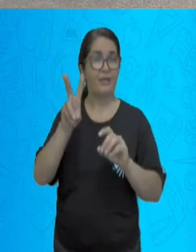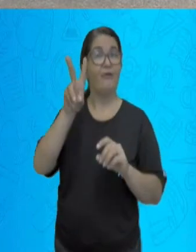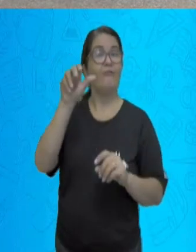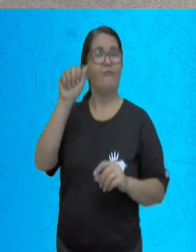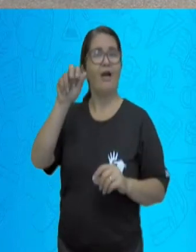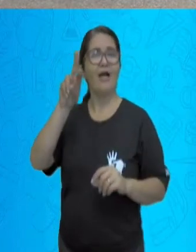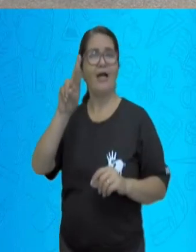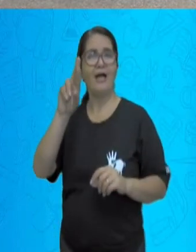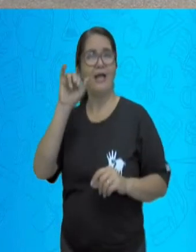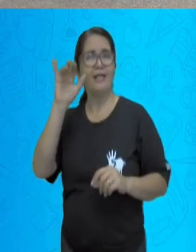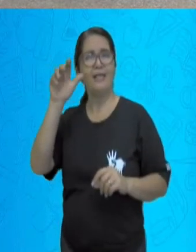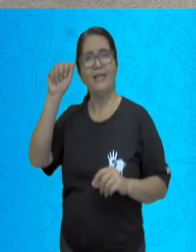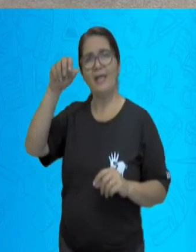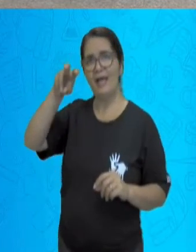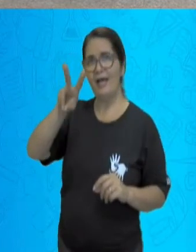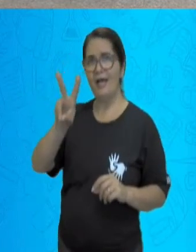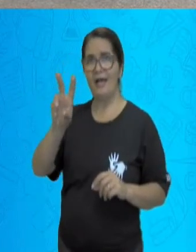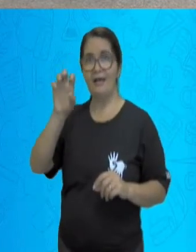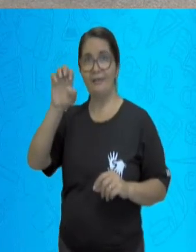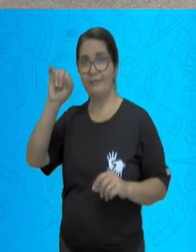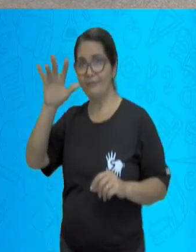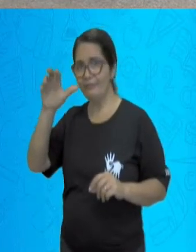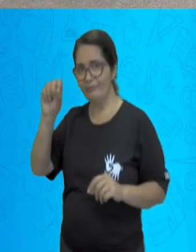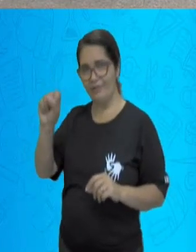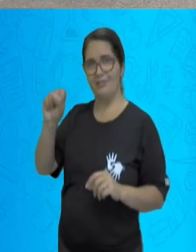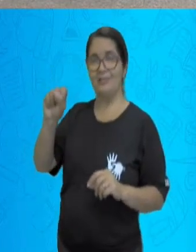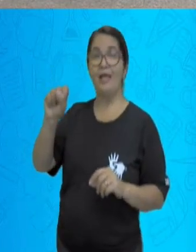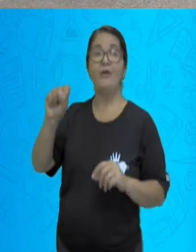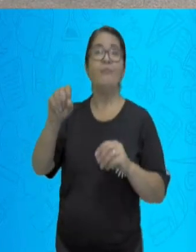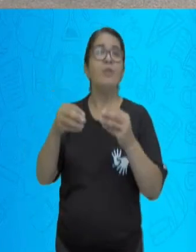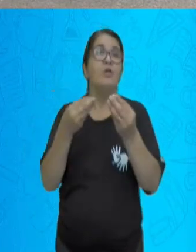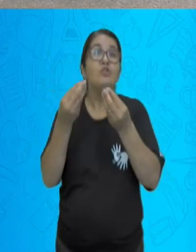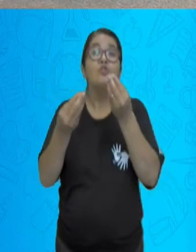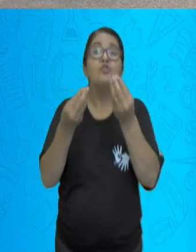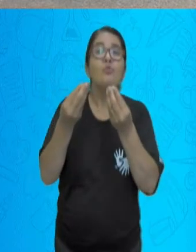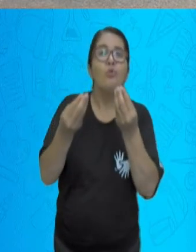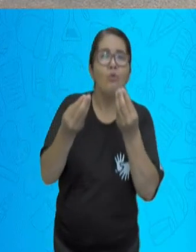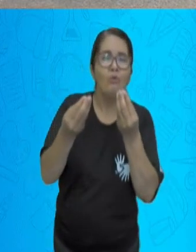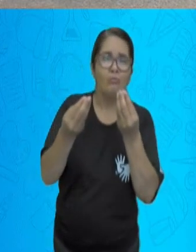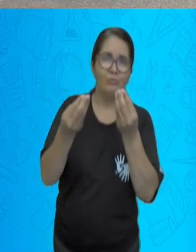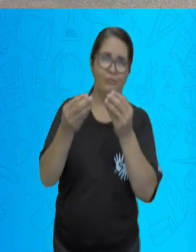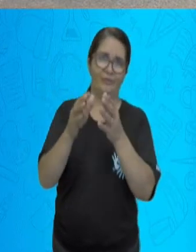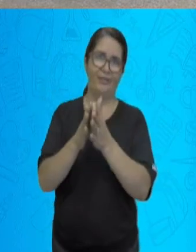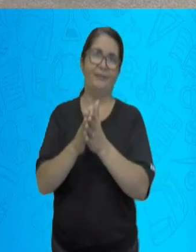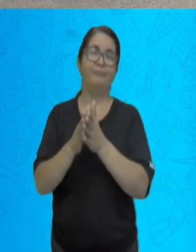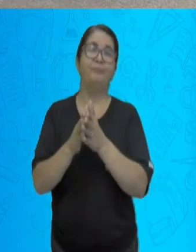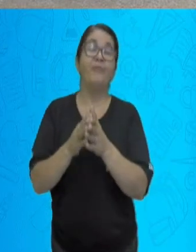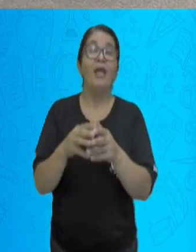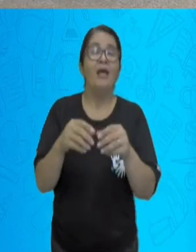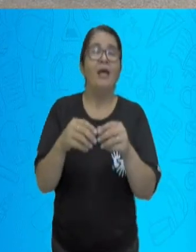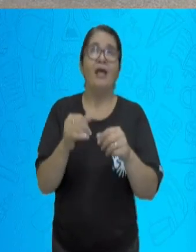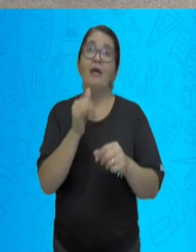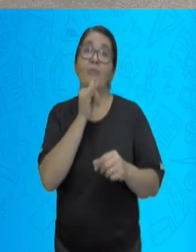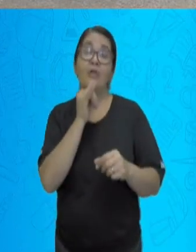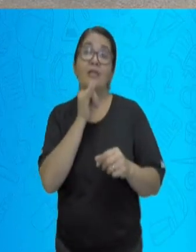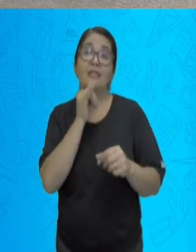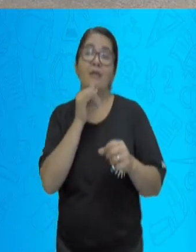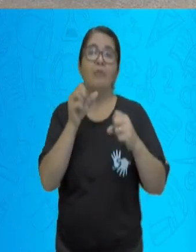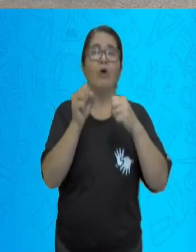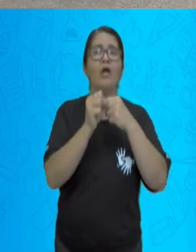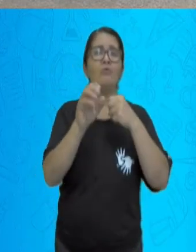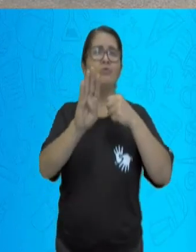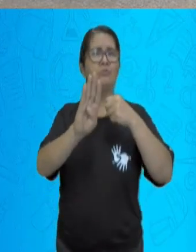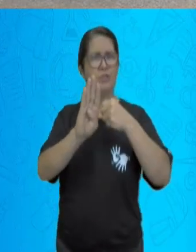dos substantivos uniformes, que são chamados de comum de dois gêneros. São aqueles